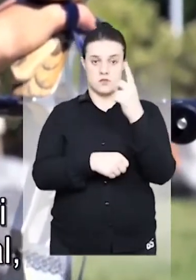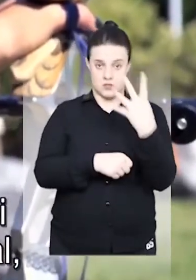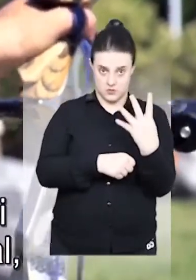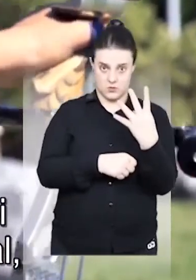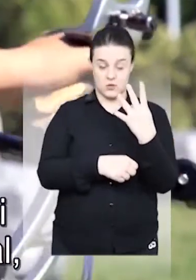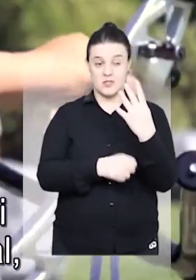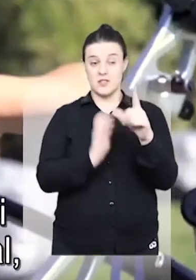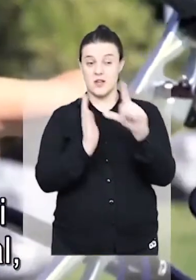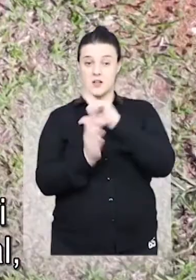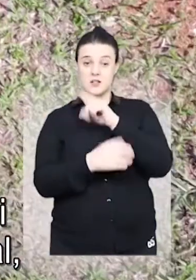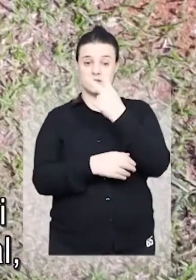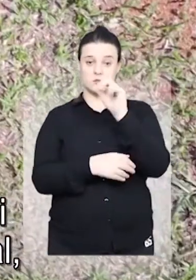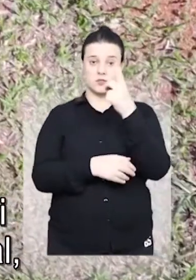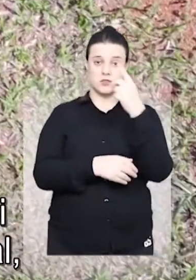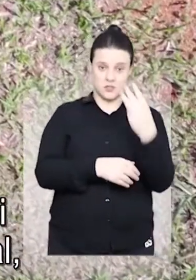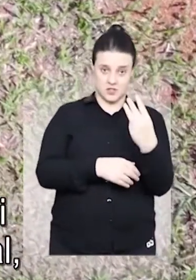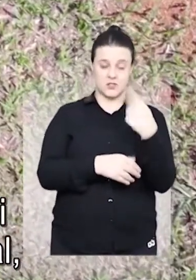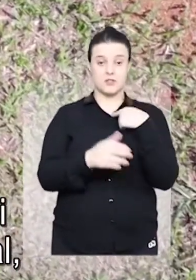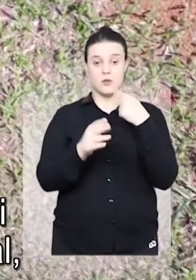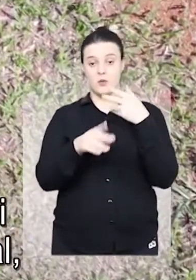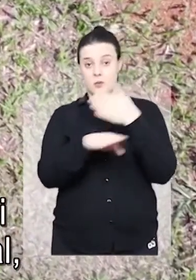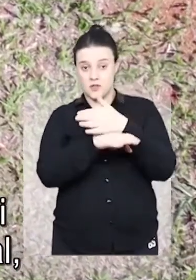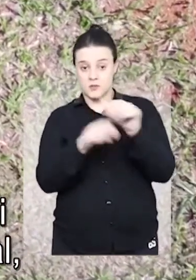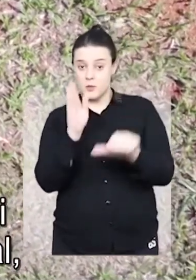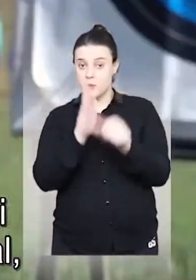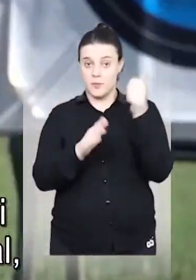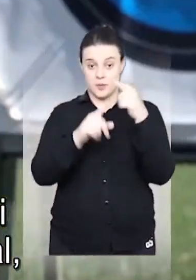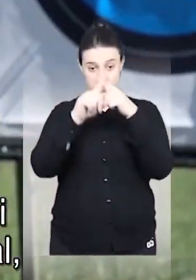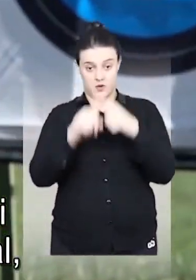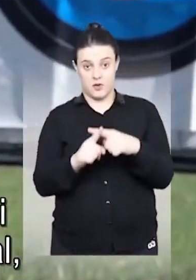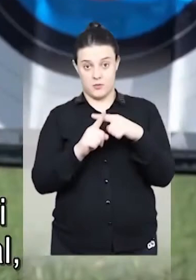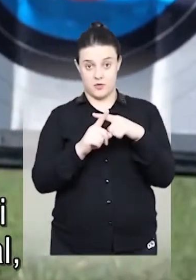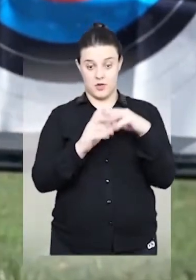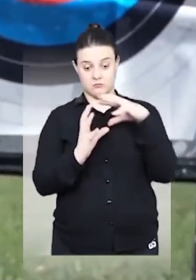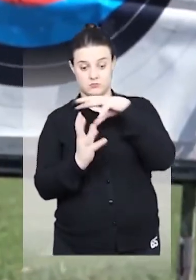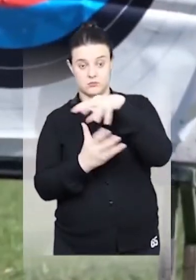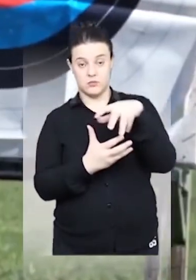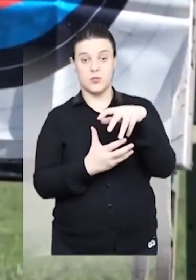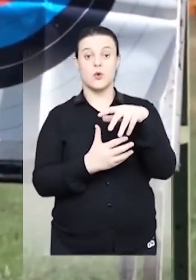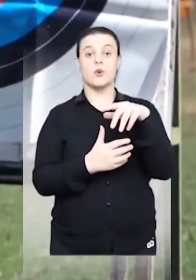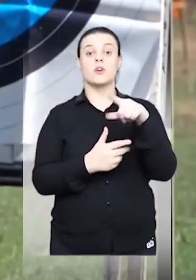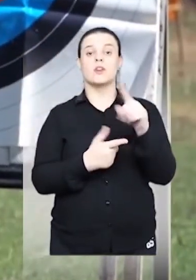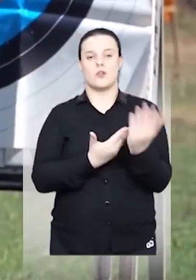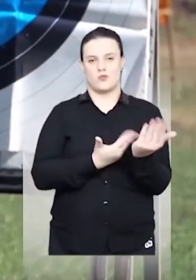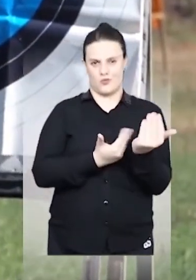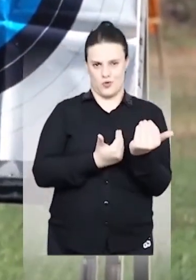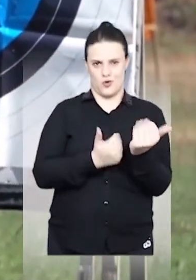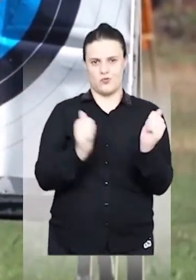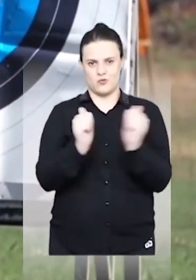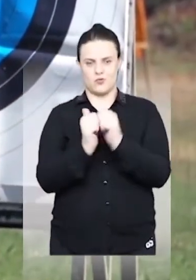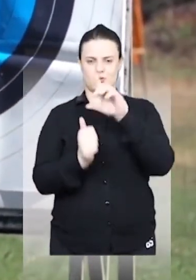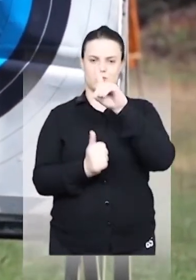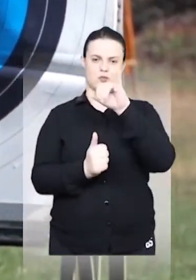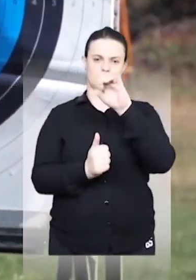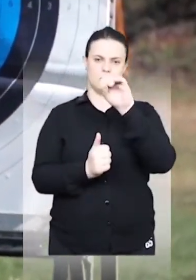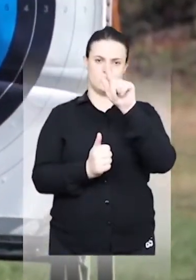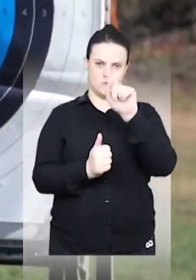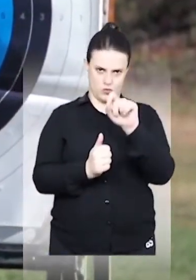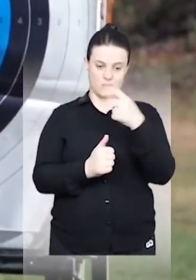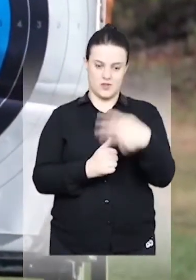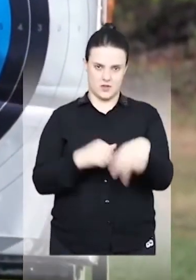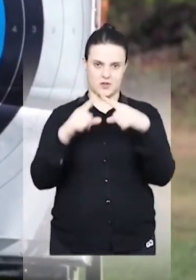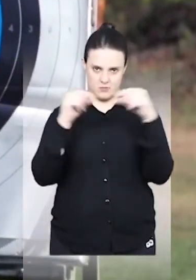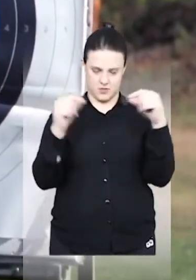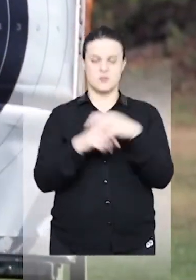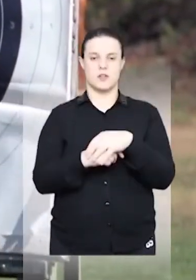2014, em 2013 eu participei do primeiro campeonato internacional, que era juvenil. Foi junto com o Diogo, também daqui de